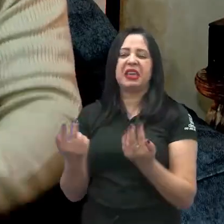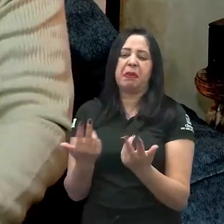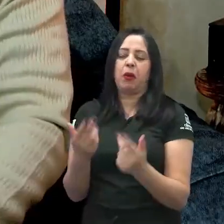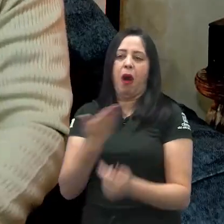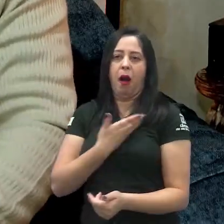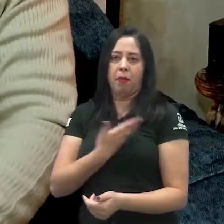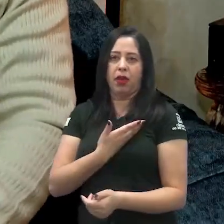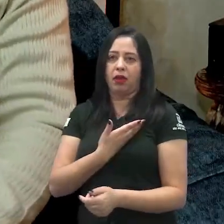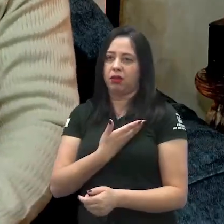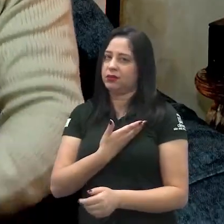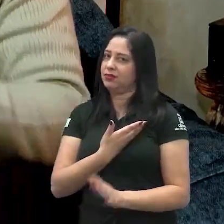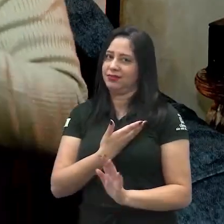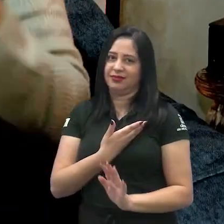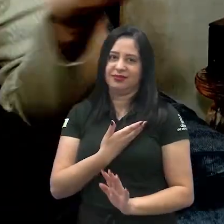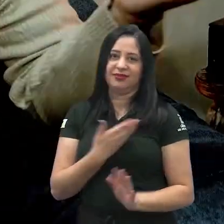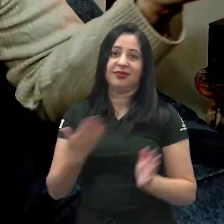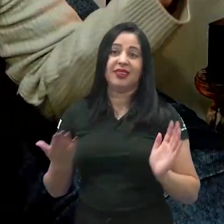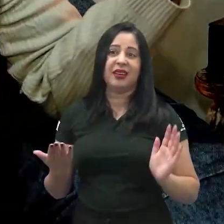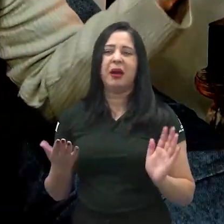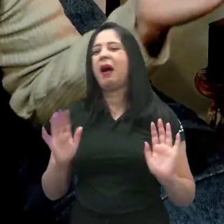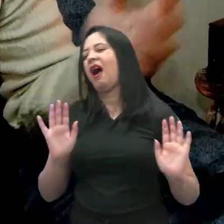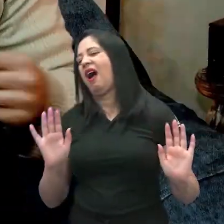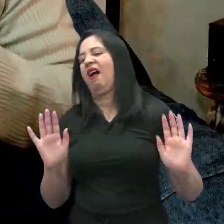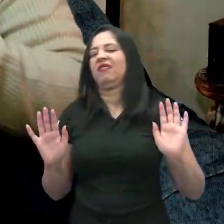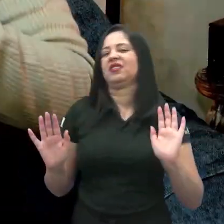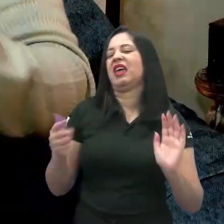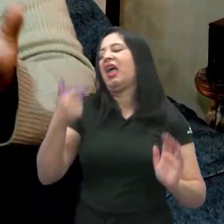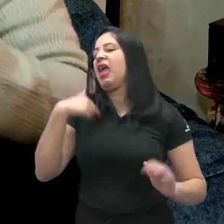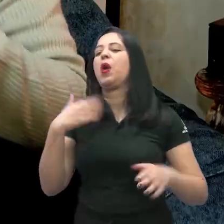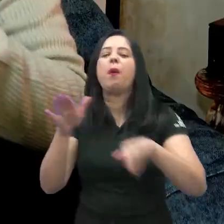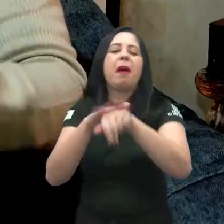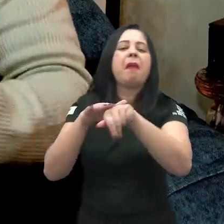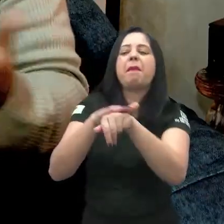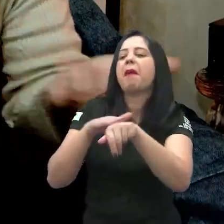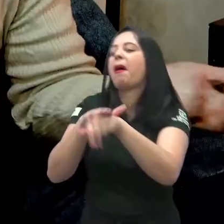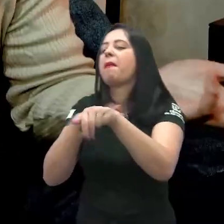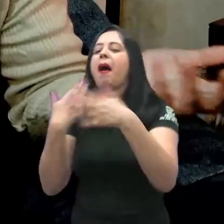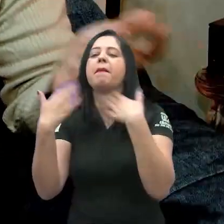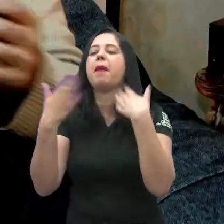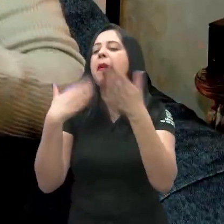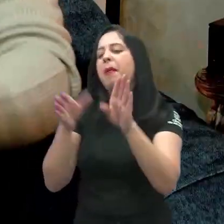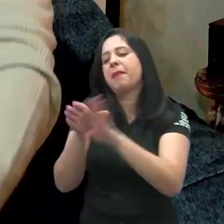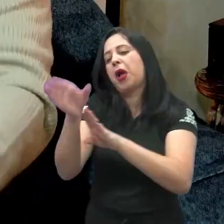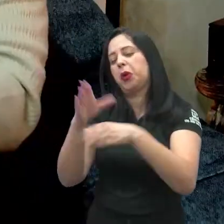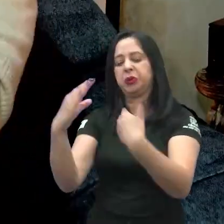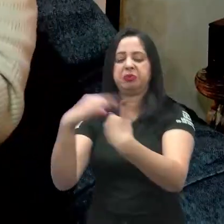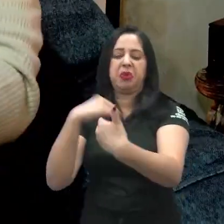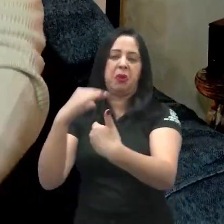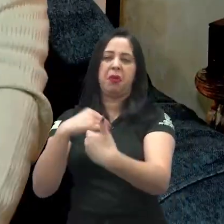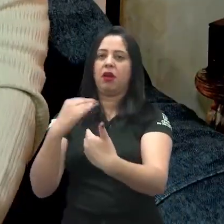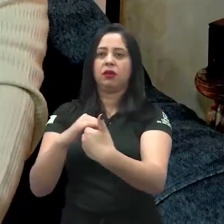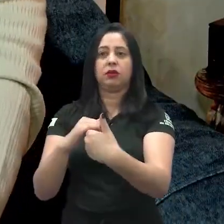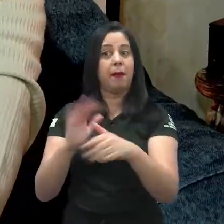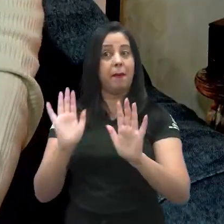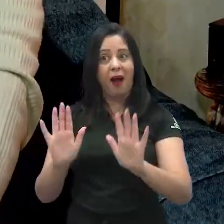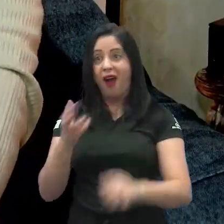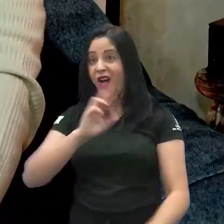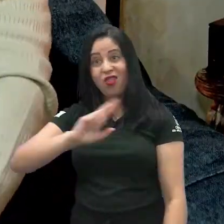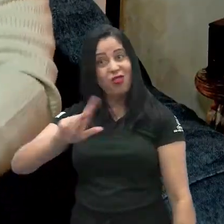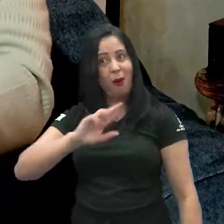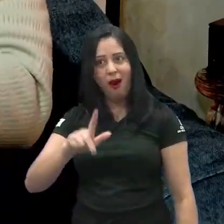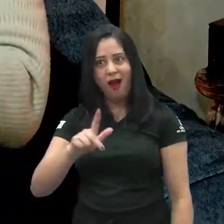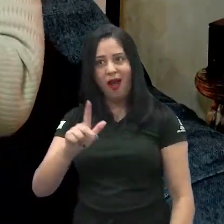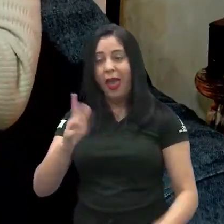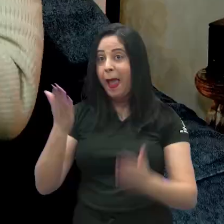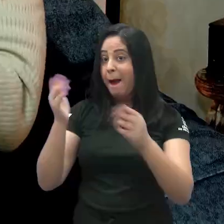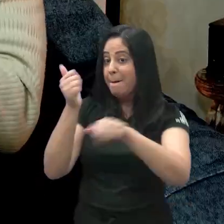sabe? Eu tinha muito isso, terapeuta eu consigo ser, eu converso com meus amigos, eu dou conselho pra eles, sabe? E eu achava que era isso, mas você entende